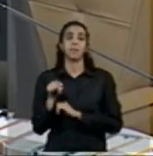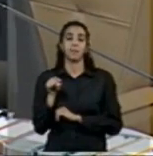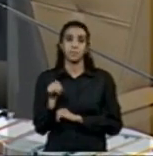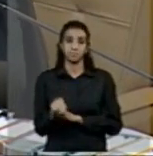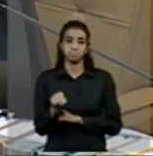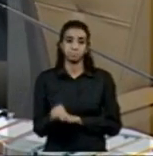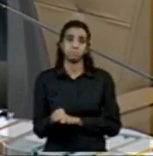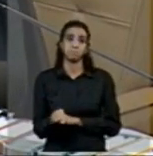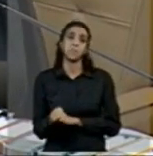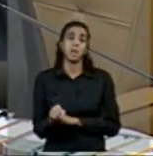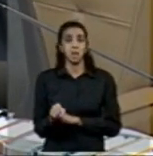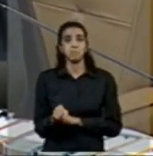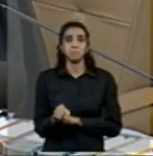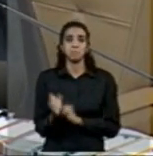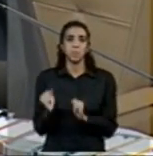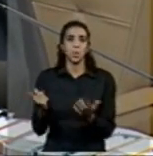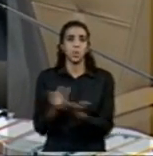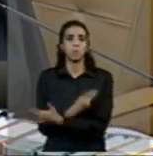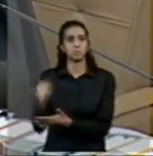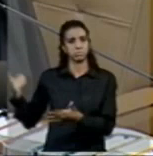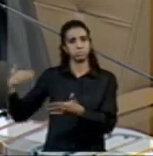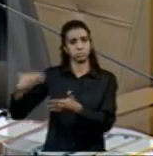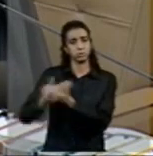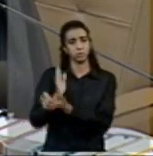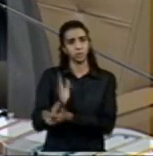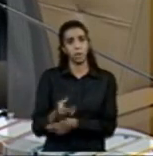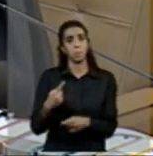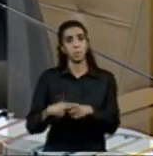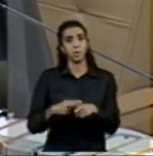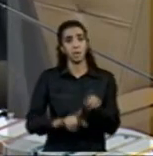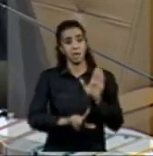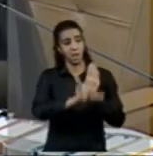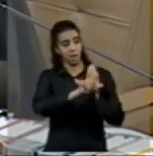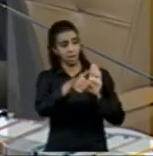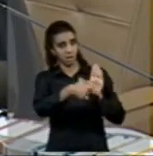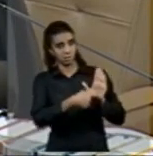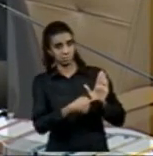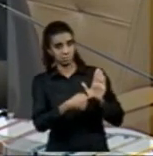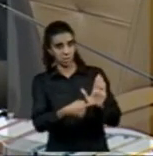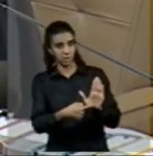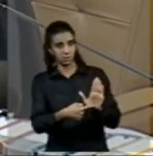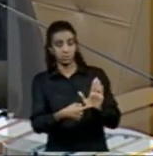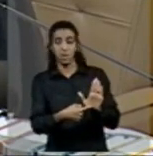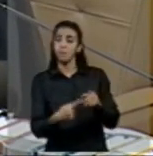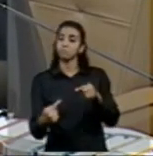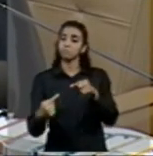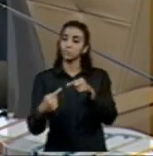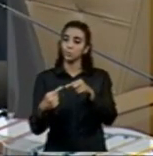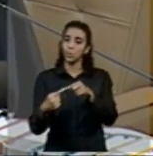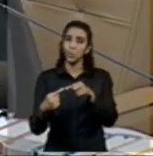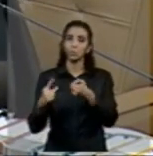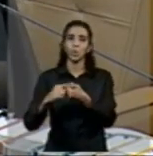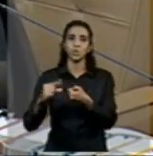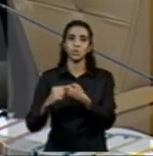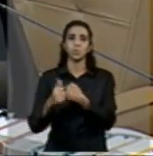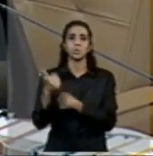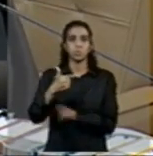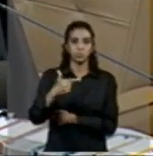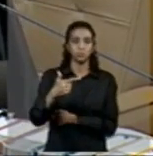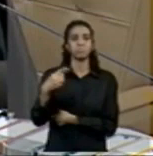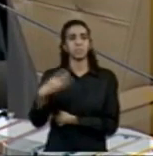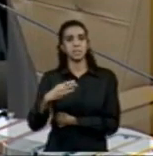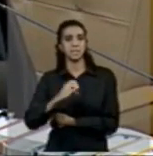como possibilidade na medida em que a legislação dela regente se conciliou com os parâmetros do artigo 2º e 3º da